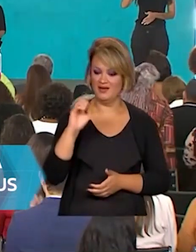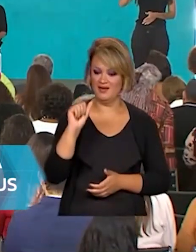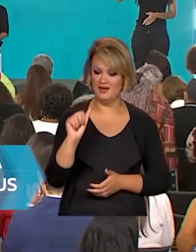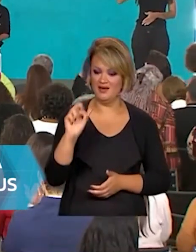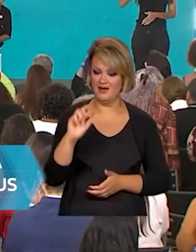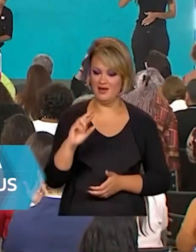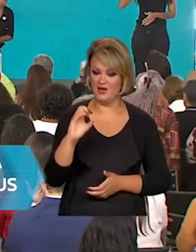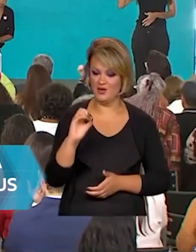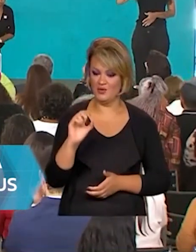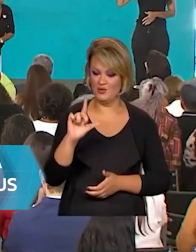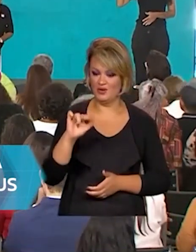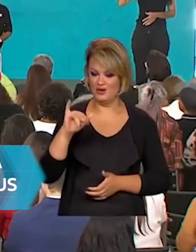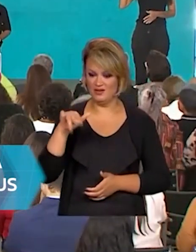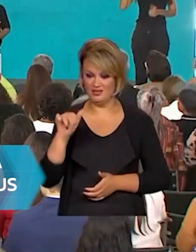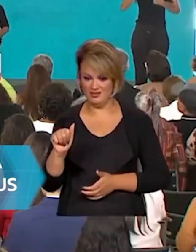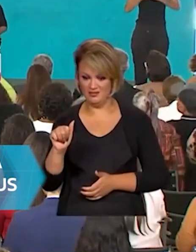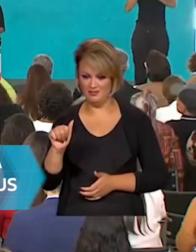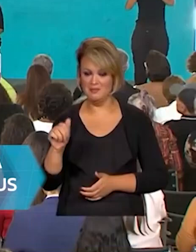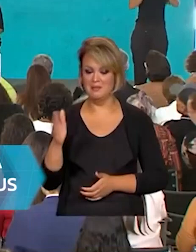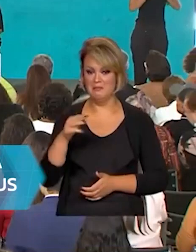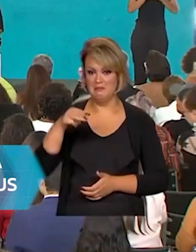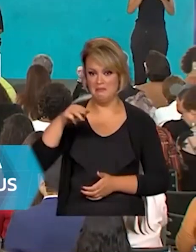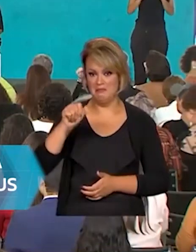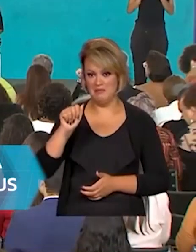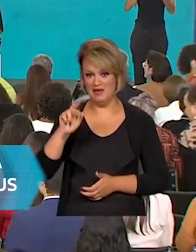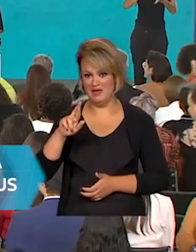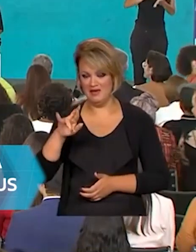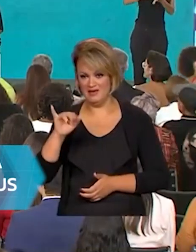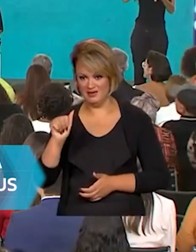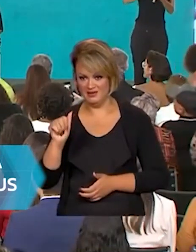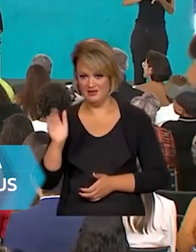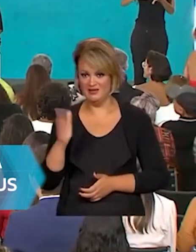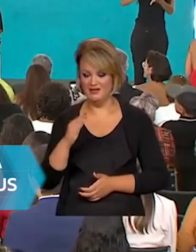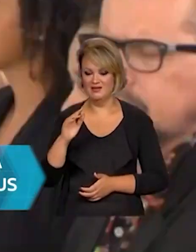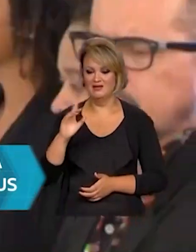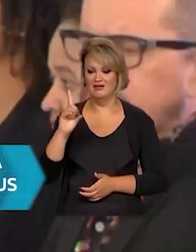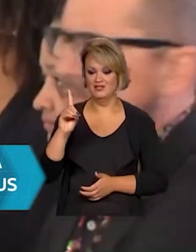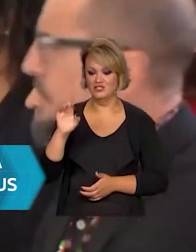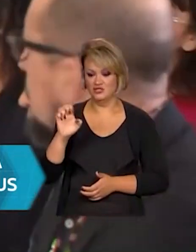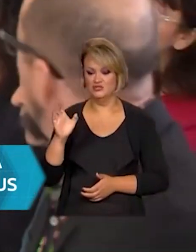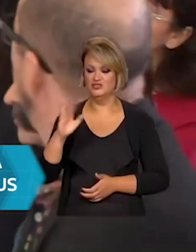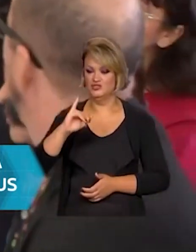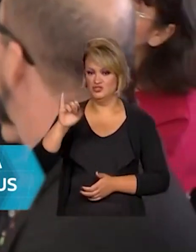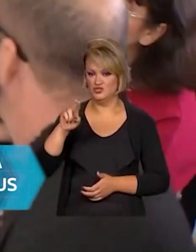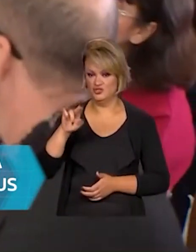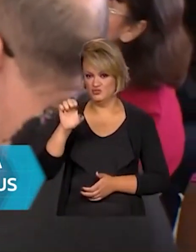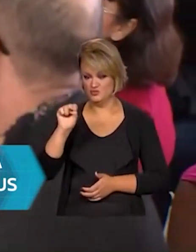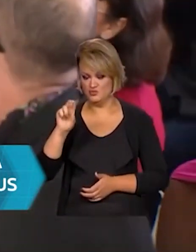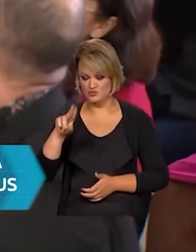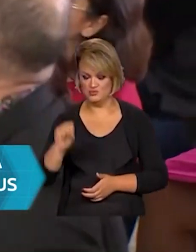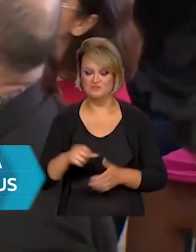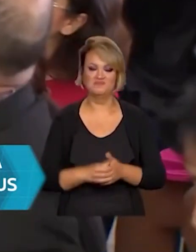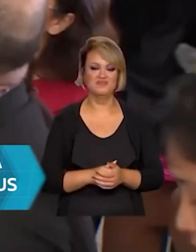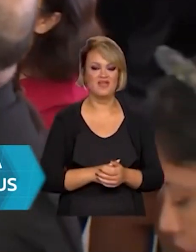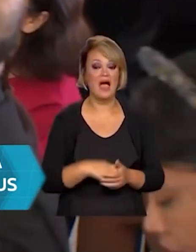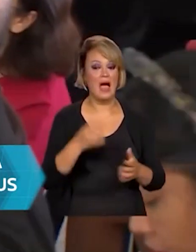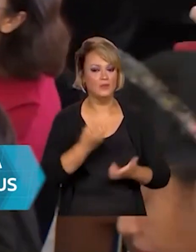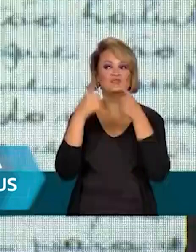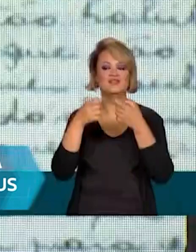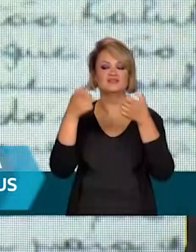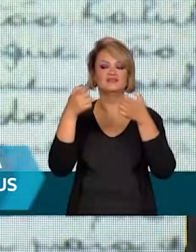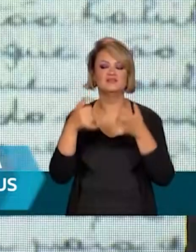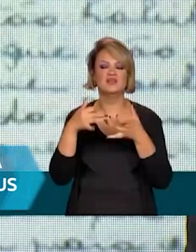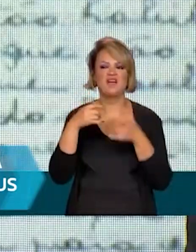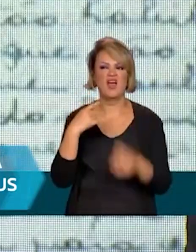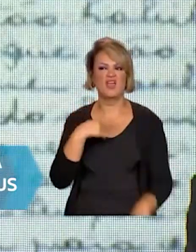Livro e Leitura do Ministério da Cultura, e tem como objetivo valorizar a literatura brasileira produzida por mulheres.